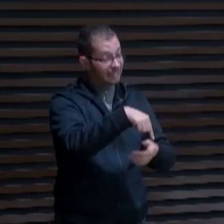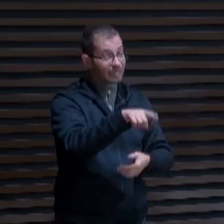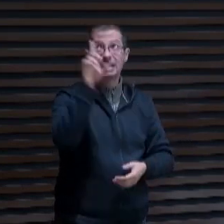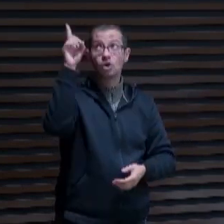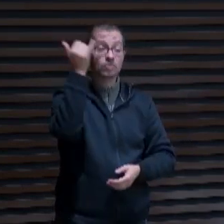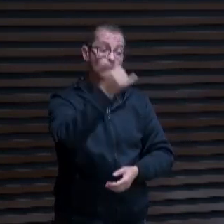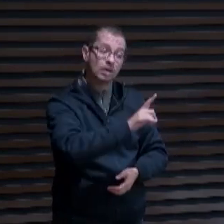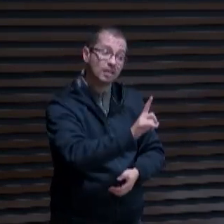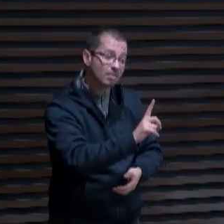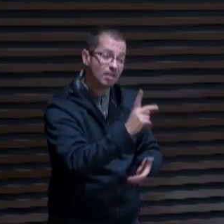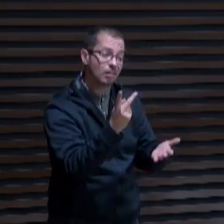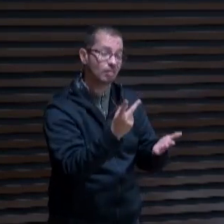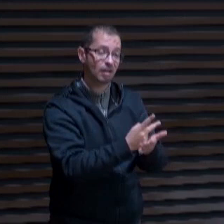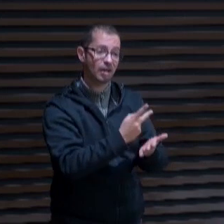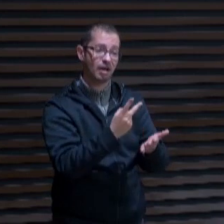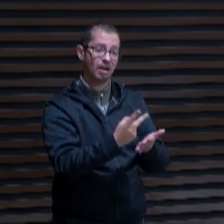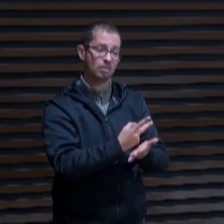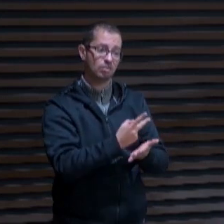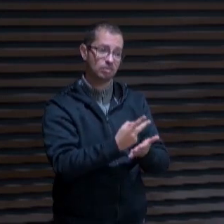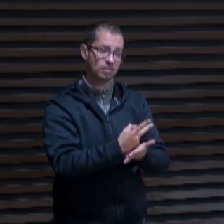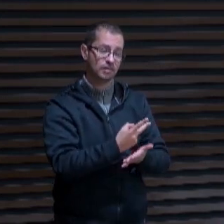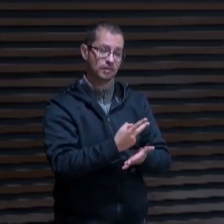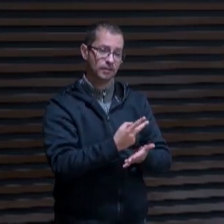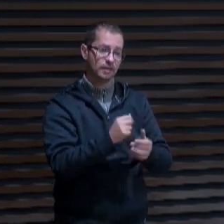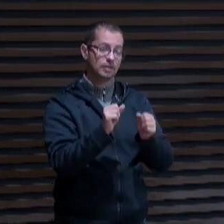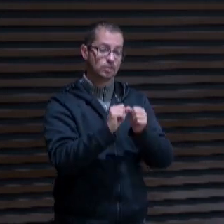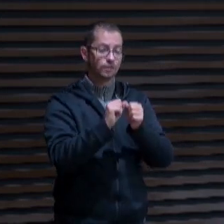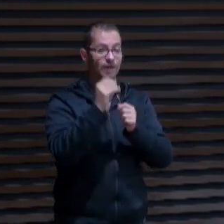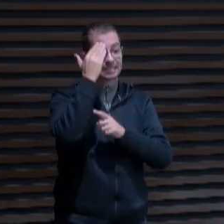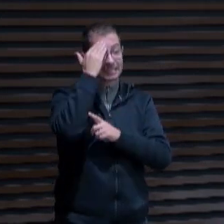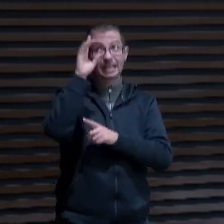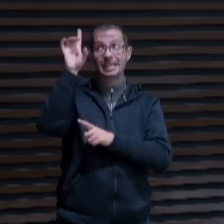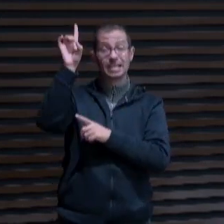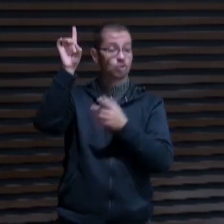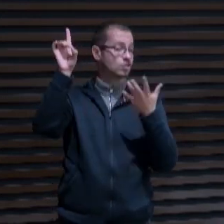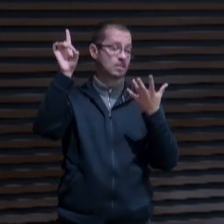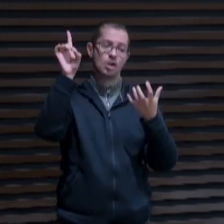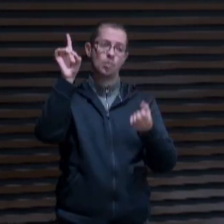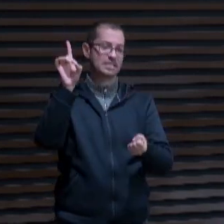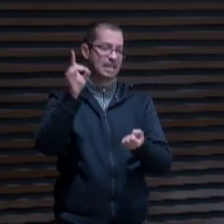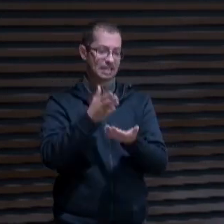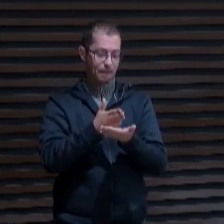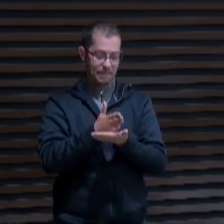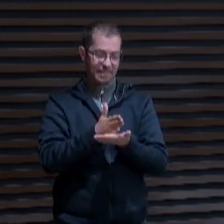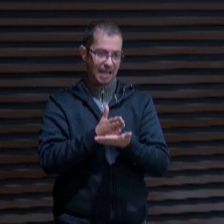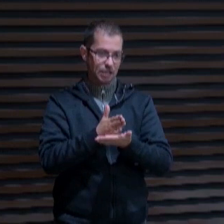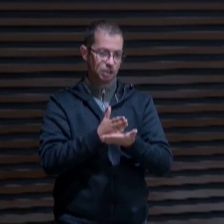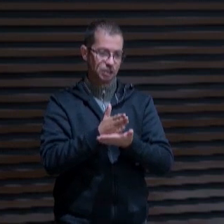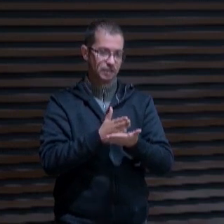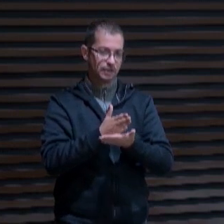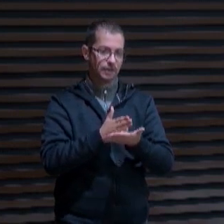adorar. Isso me leva a entender que o Senhor não aceita nada pela metade. Ele